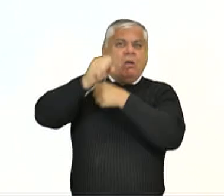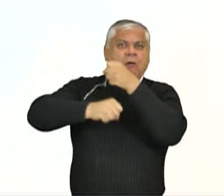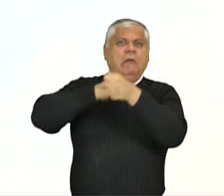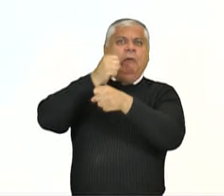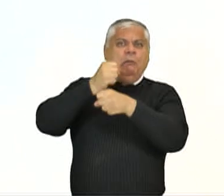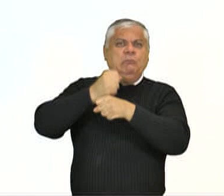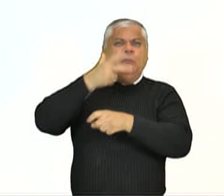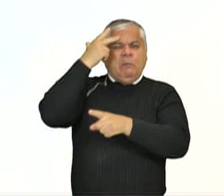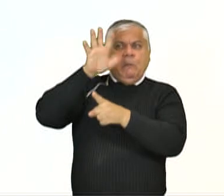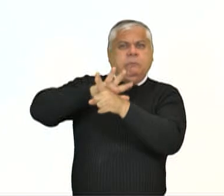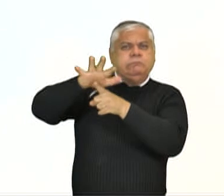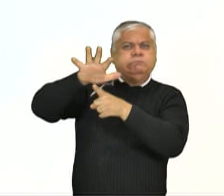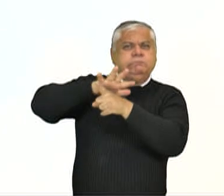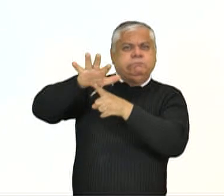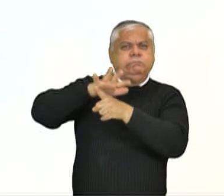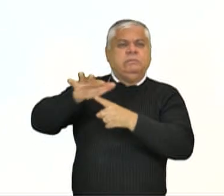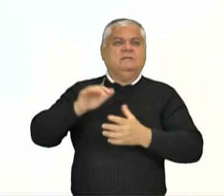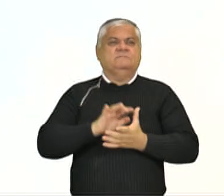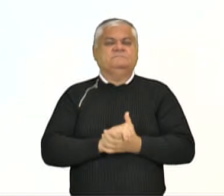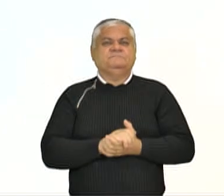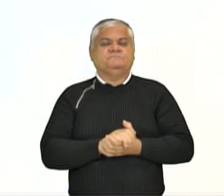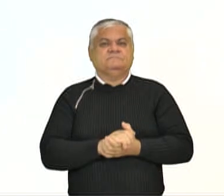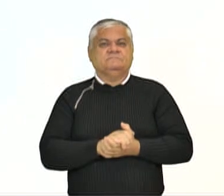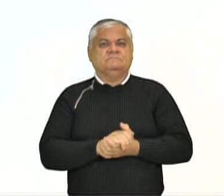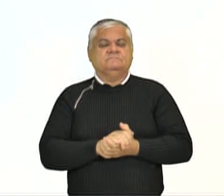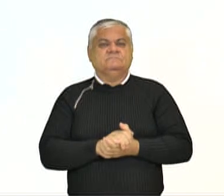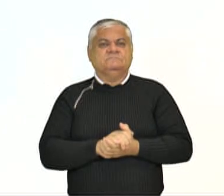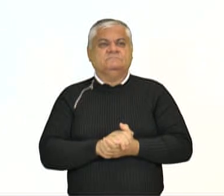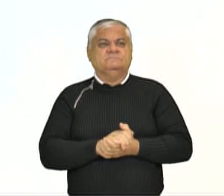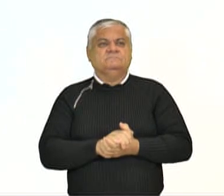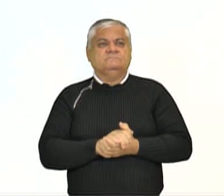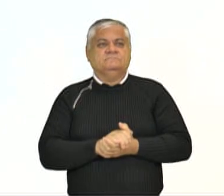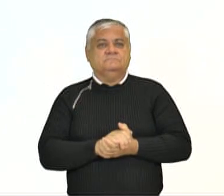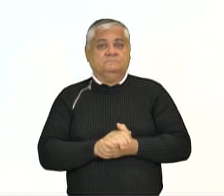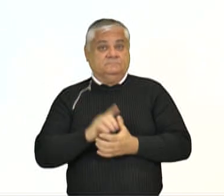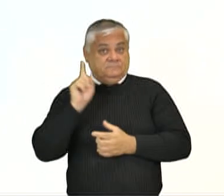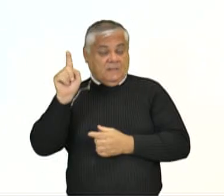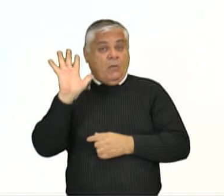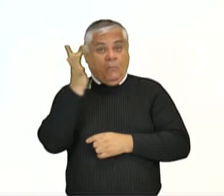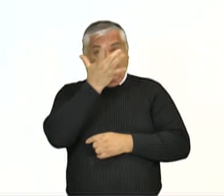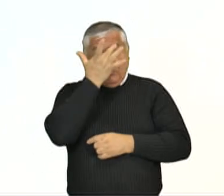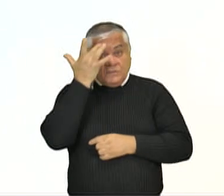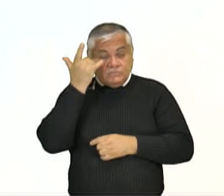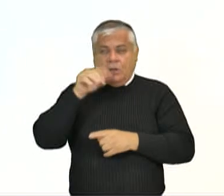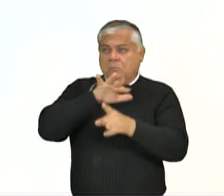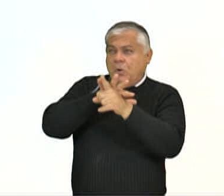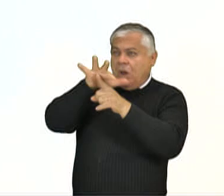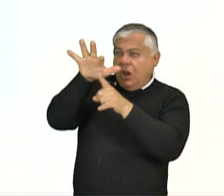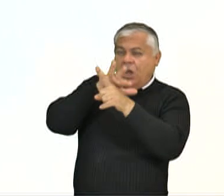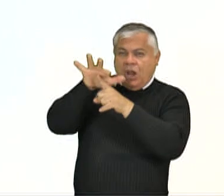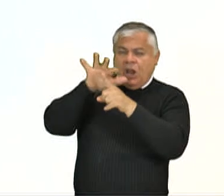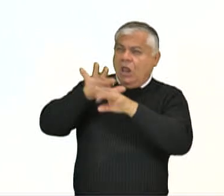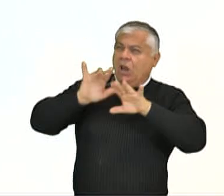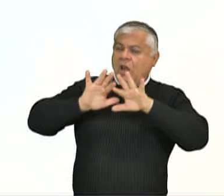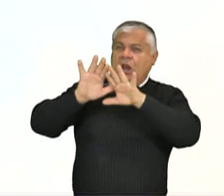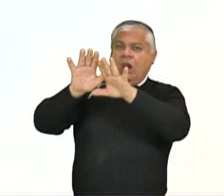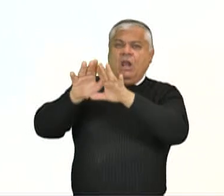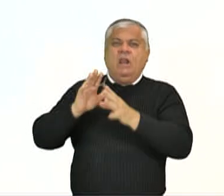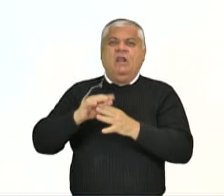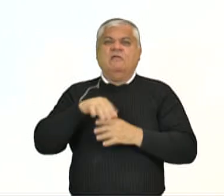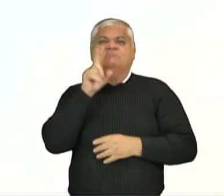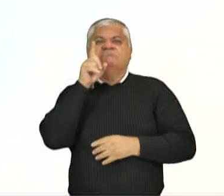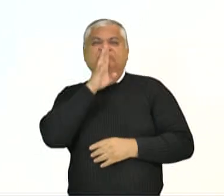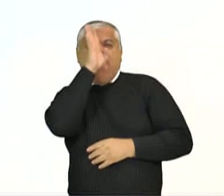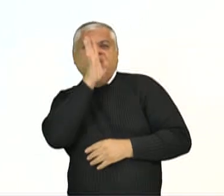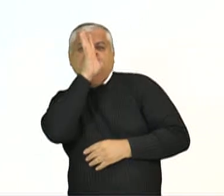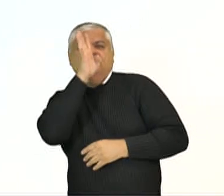Então vamos ver aqui então o desenvolvimento dessa questão. Esses fluxos imigratórios de forma ilegal